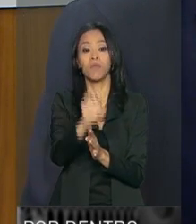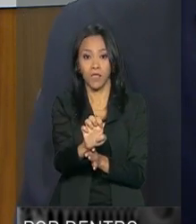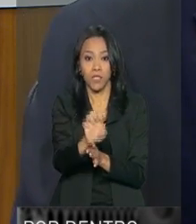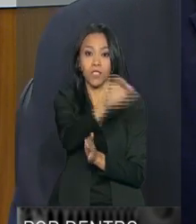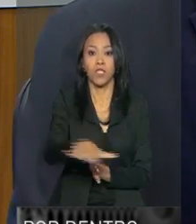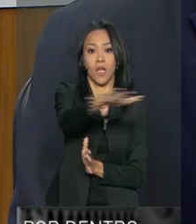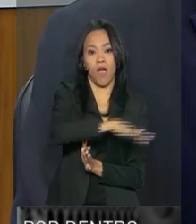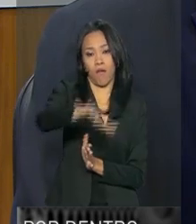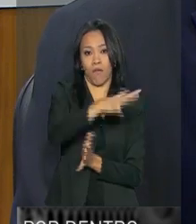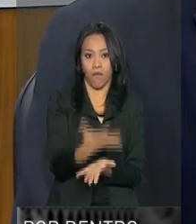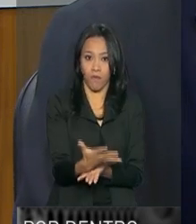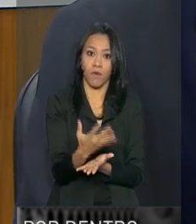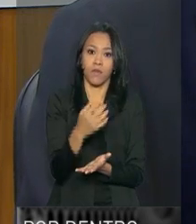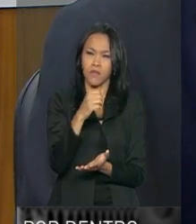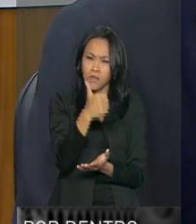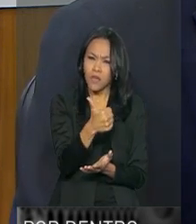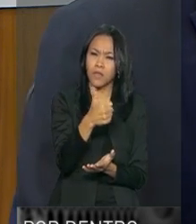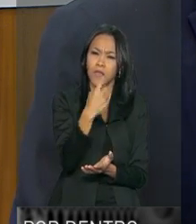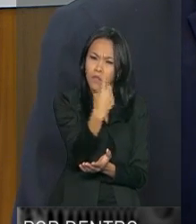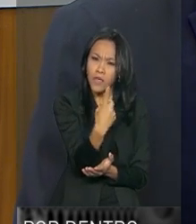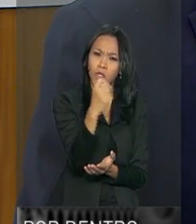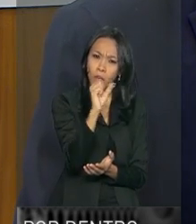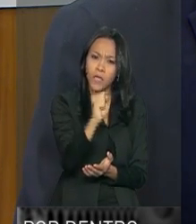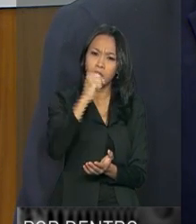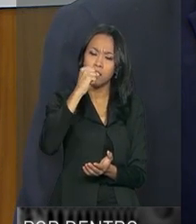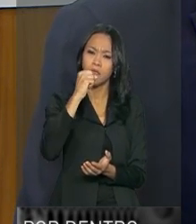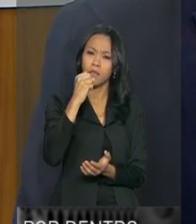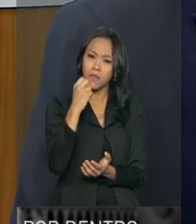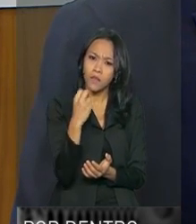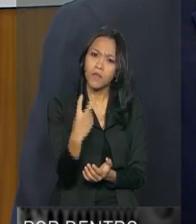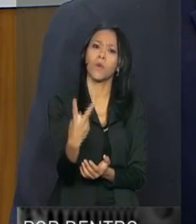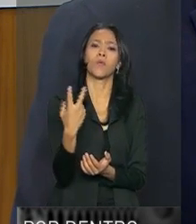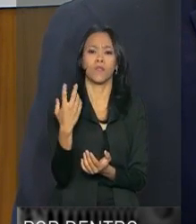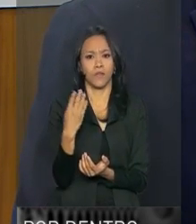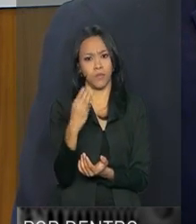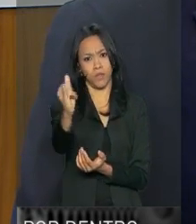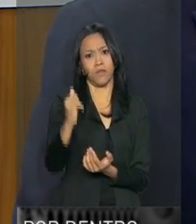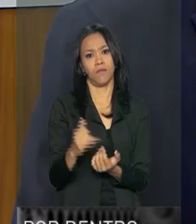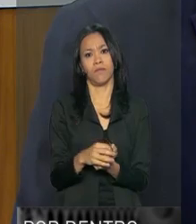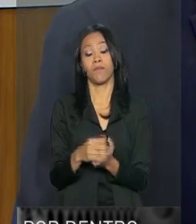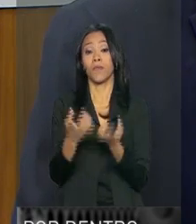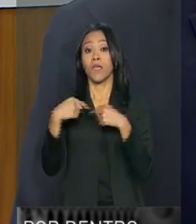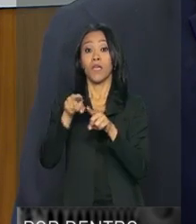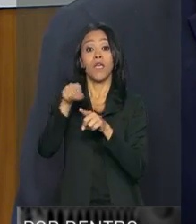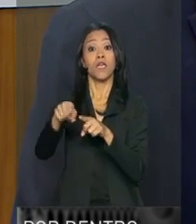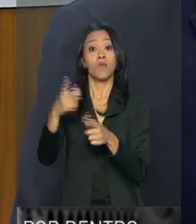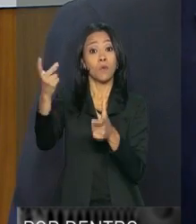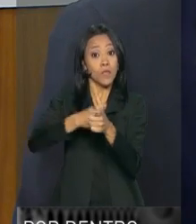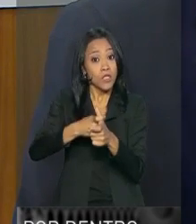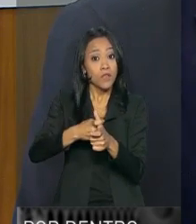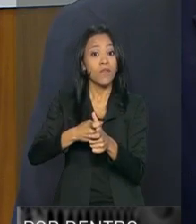pessoas então olha só 182 milhões para 30 milhões de pessoas e o déficit do setor público 84 bilhões